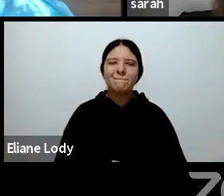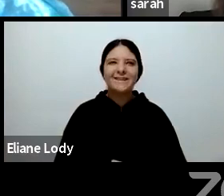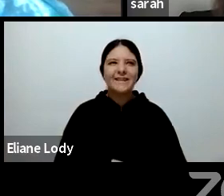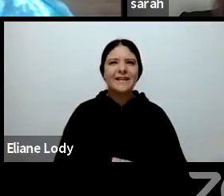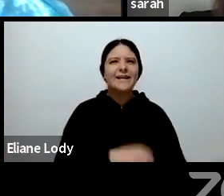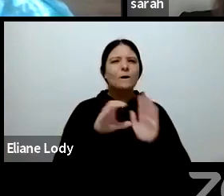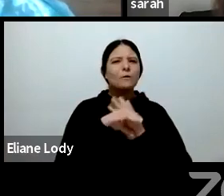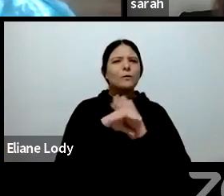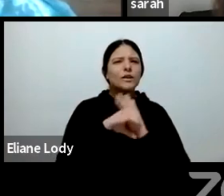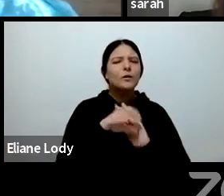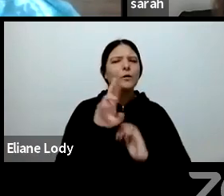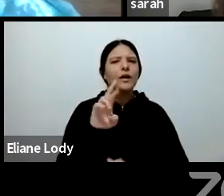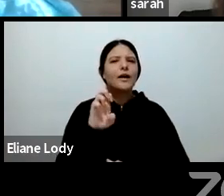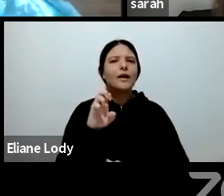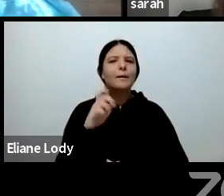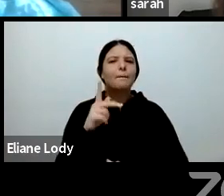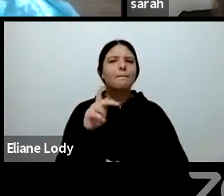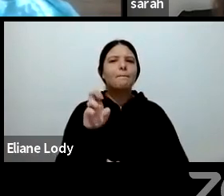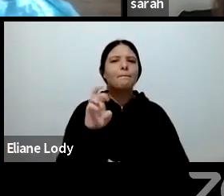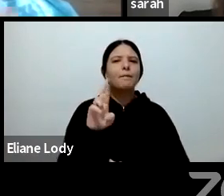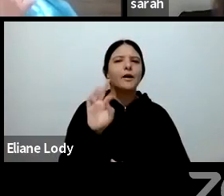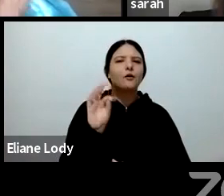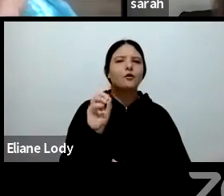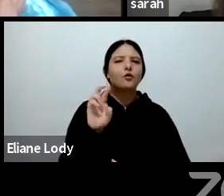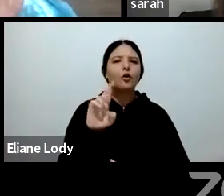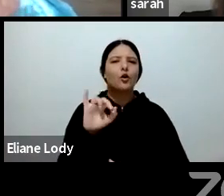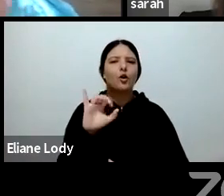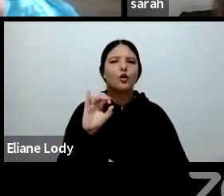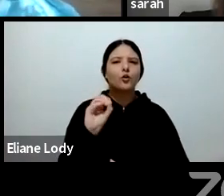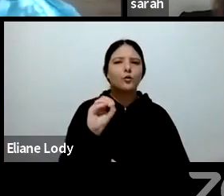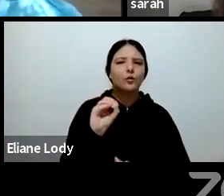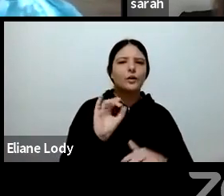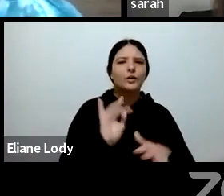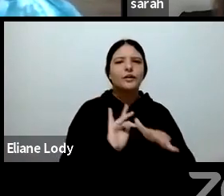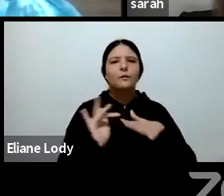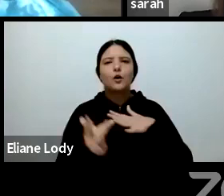repertórios semióticos, né? Então, o nome do